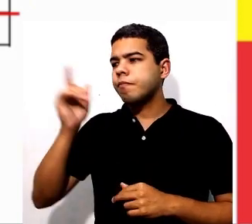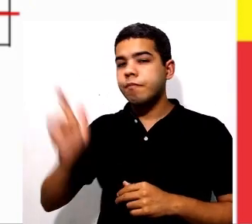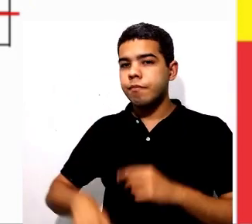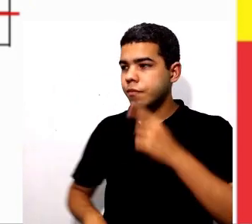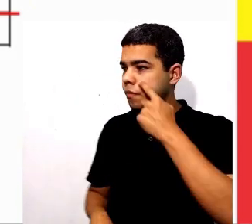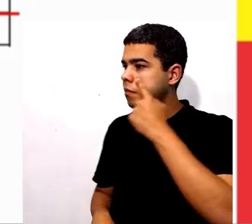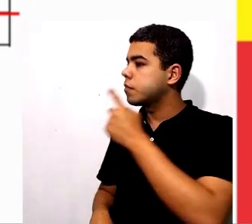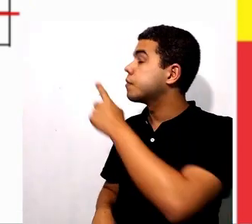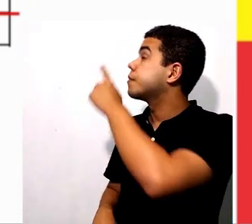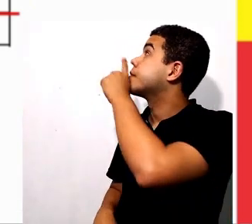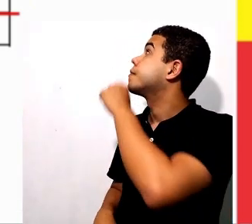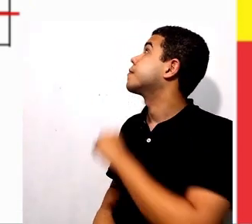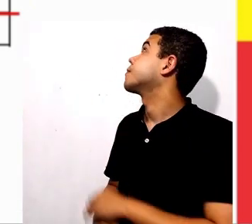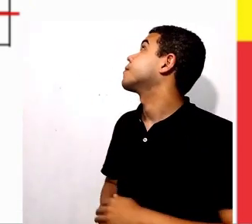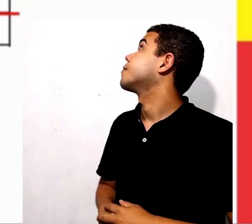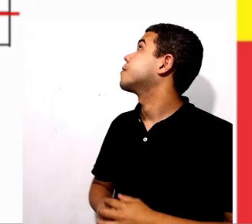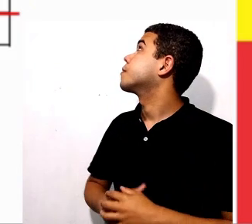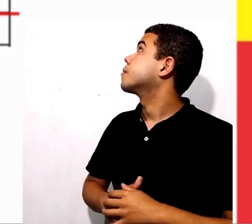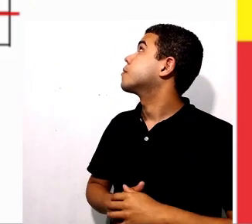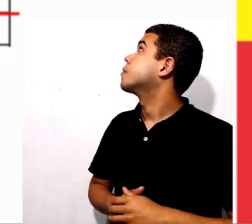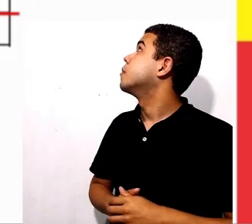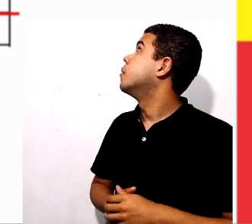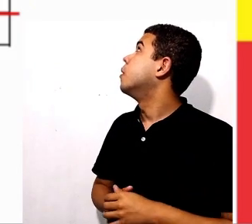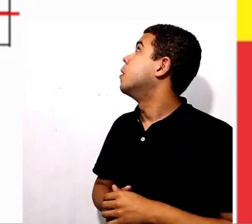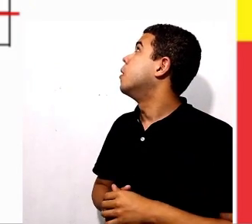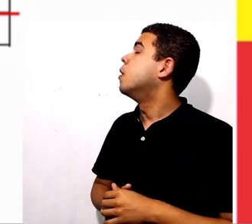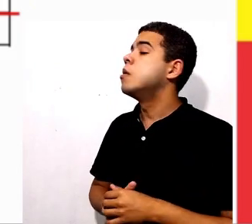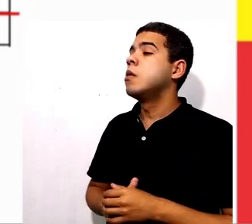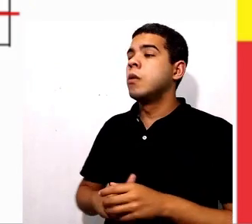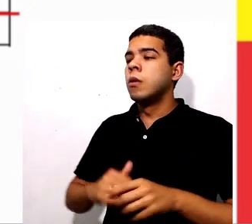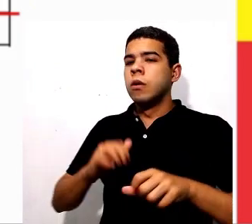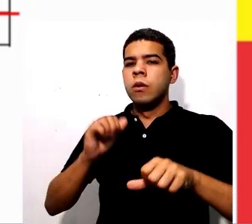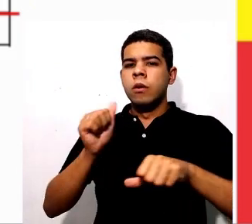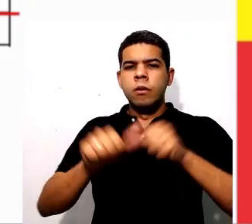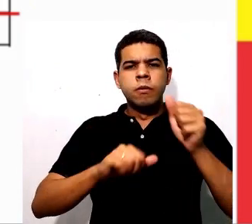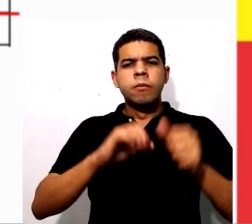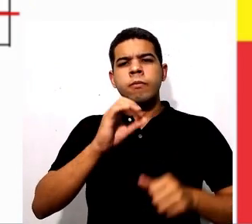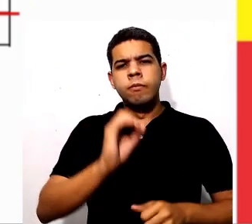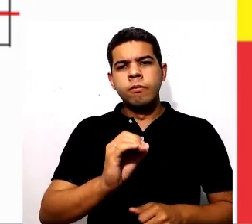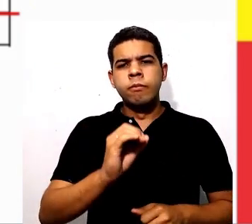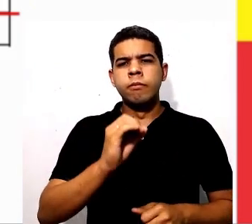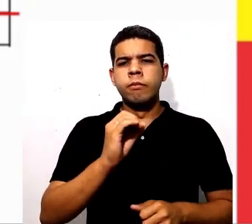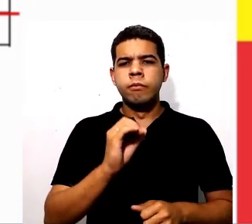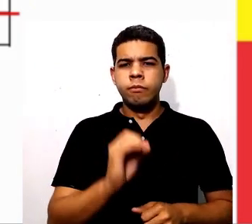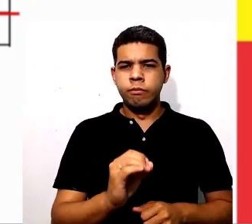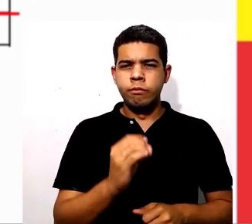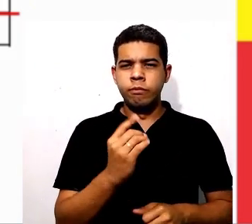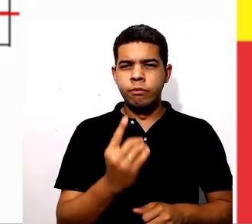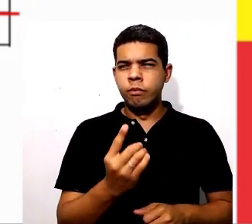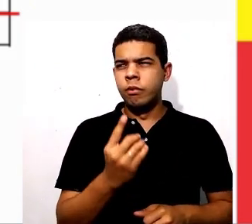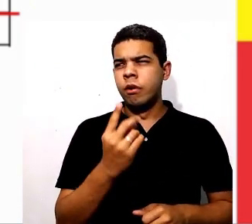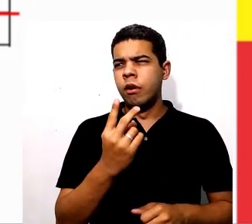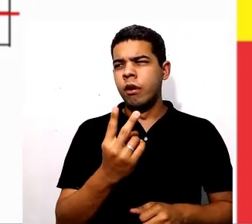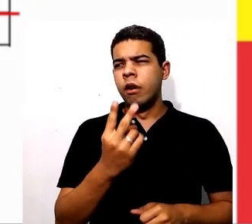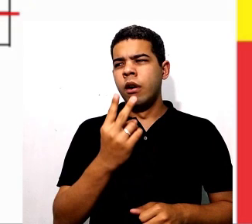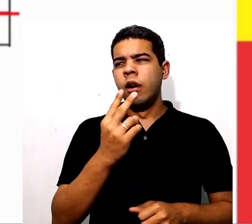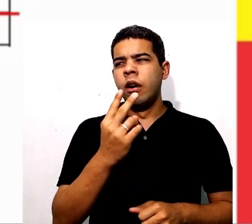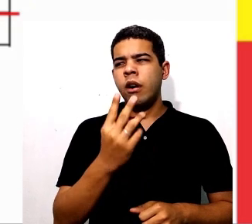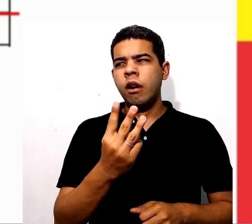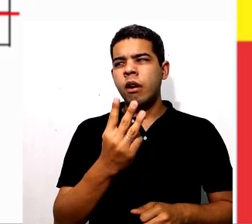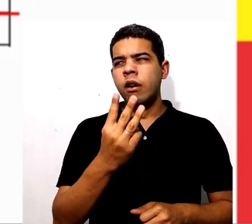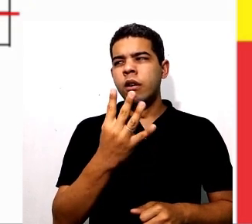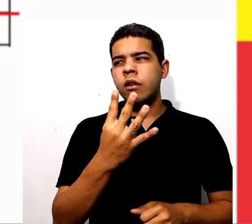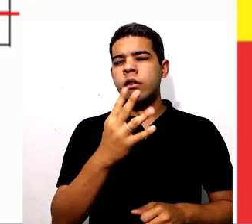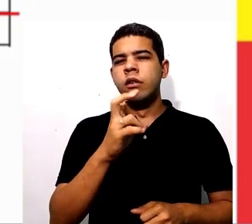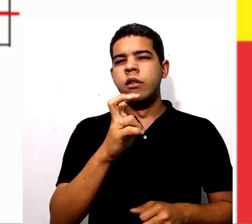veja agora bem detalhadamente esse pontinho aqui, ó, do lado esquerdo. Então, que está em 2, amarelo, pontinho amarelo. Se eu